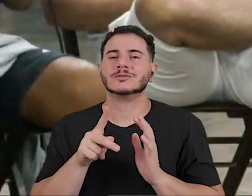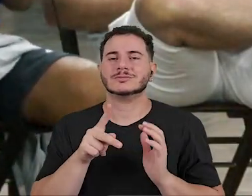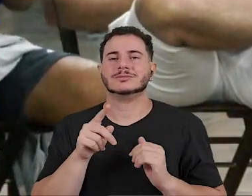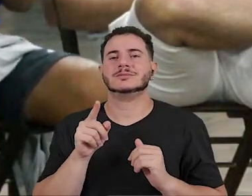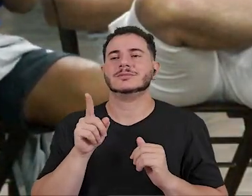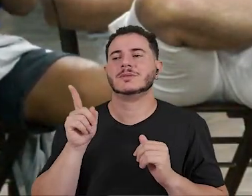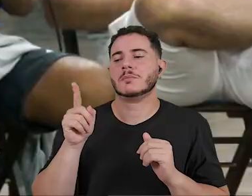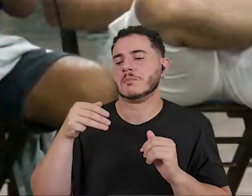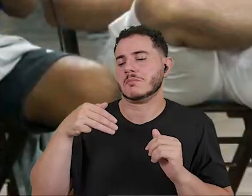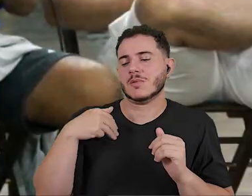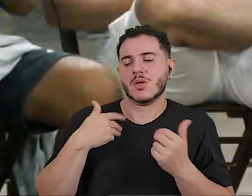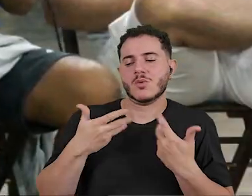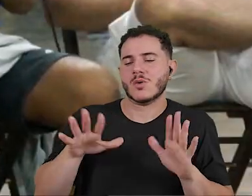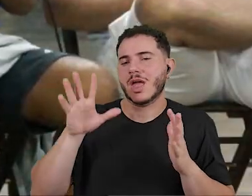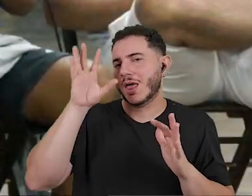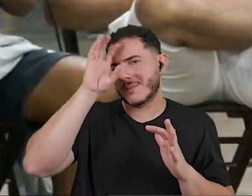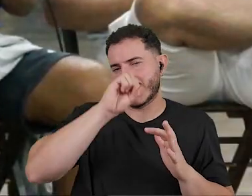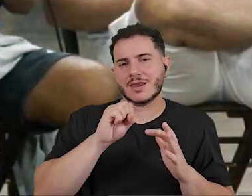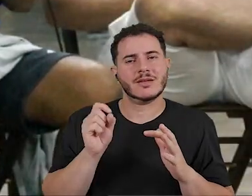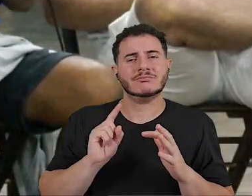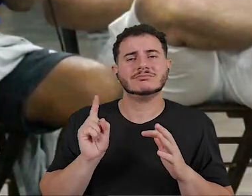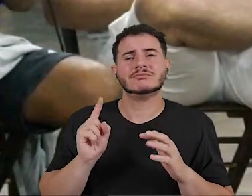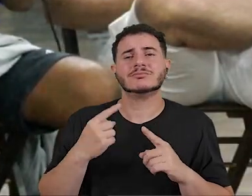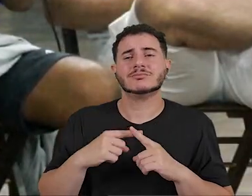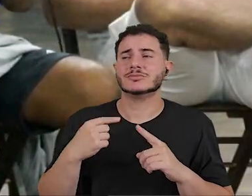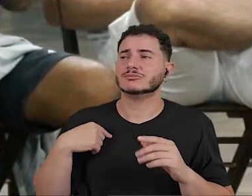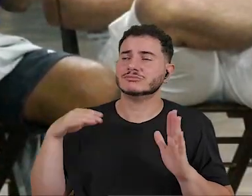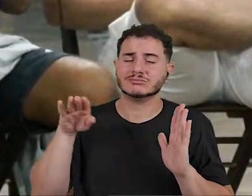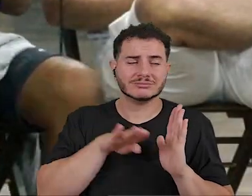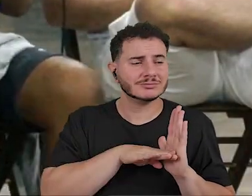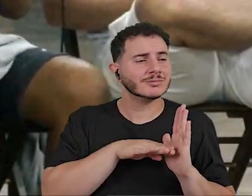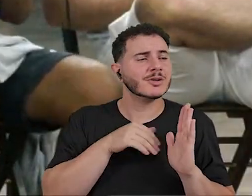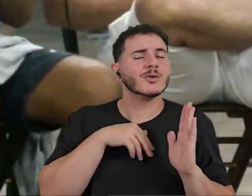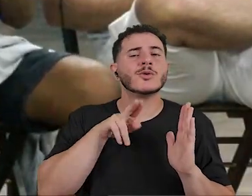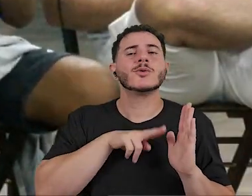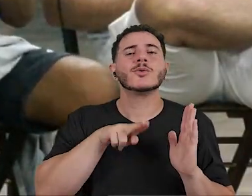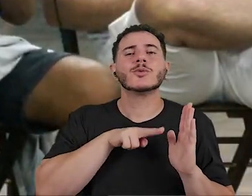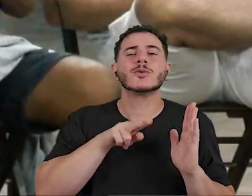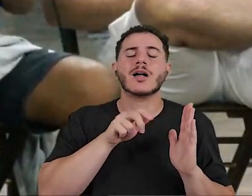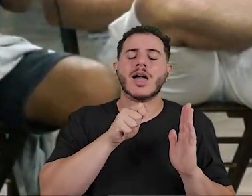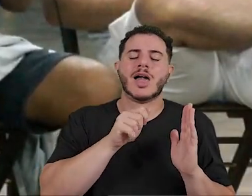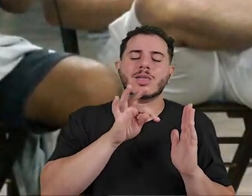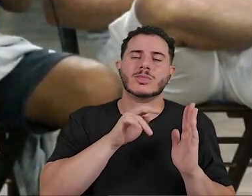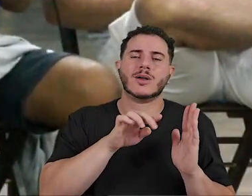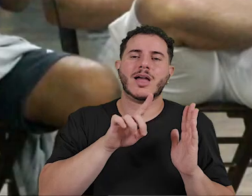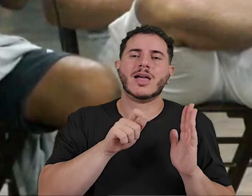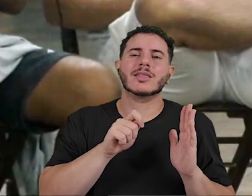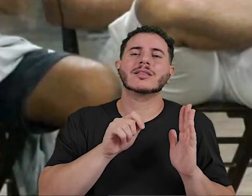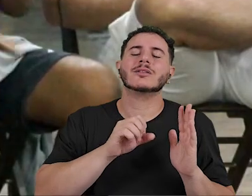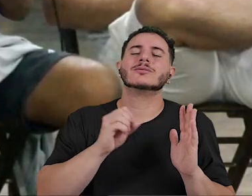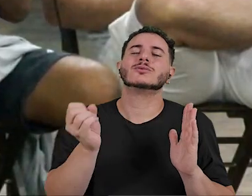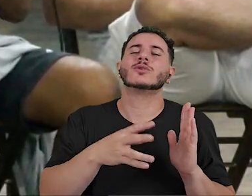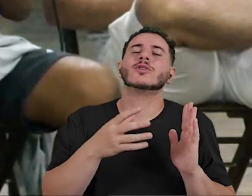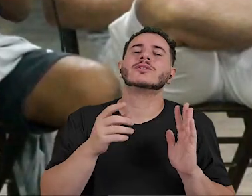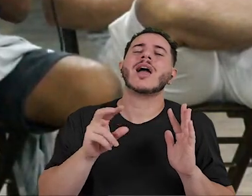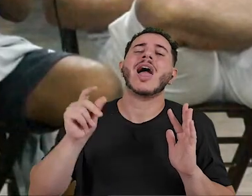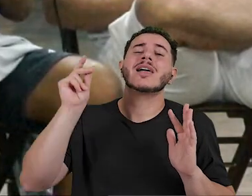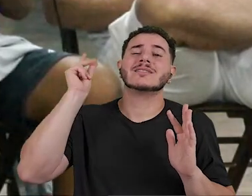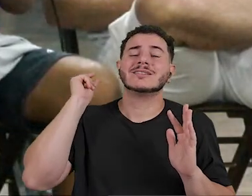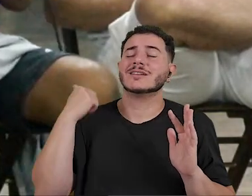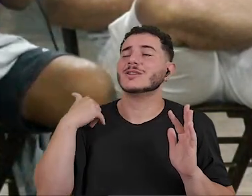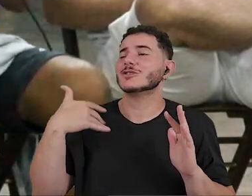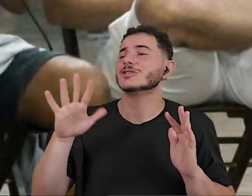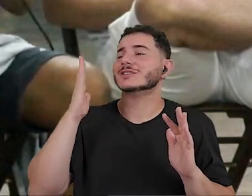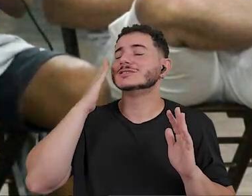mais algumas toadas novas, e cada uma toada nova, as antigas que tem, se você cantar é 3, 4, mas aonde eu chego, eu canto a toada do Estrela Brilhante,